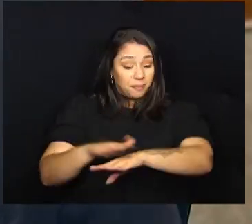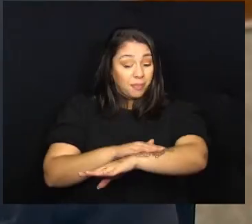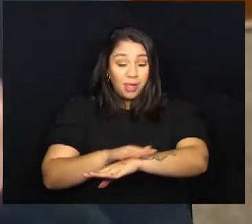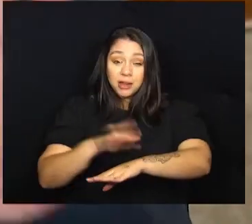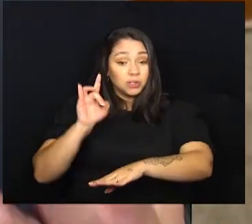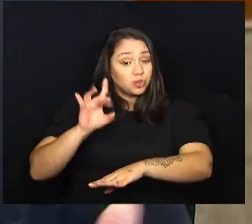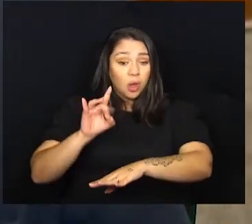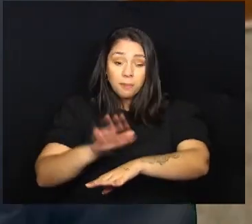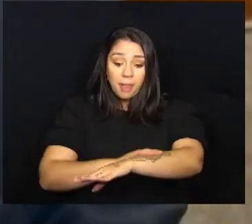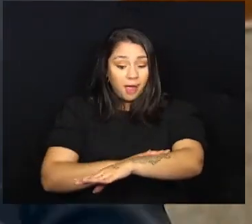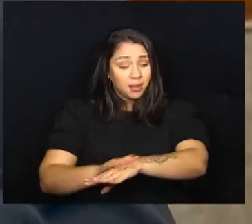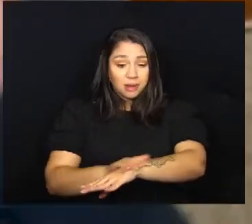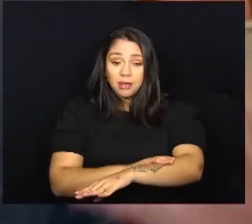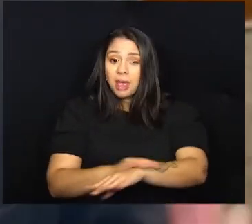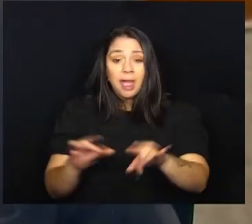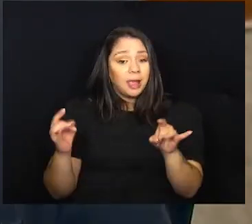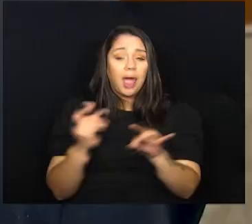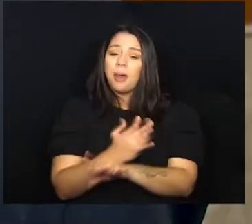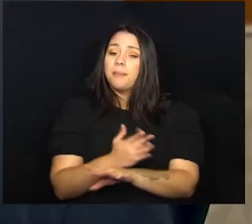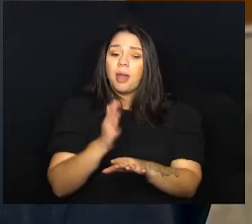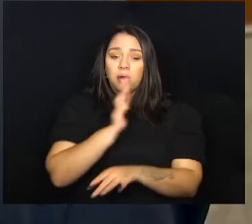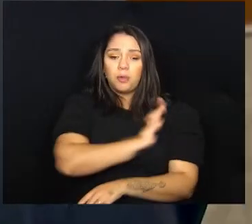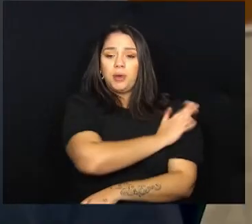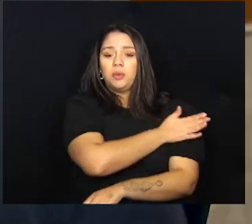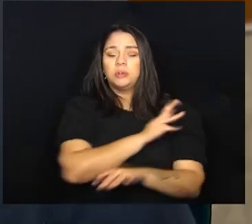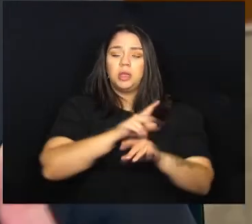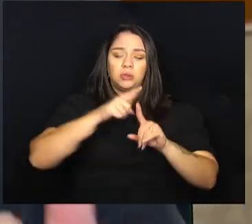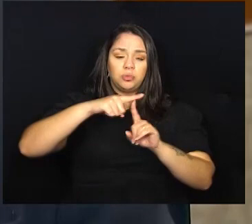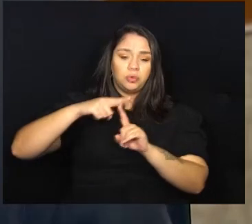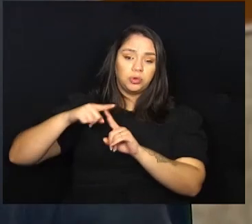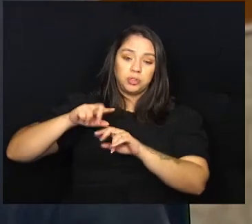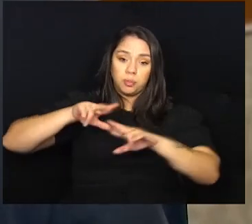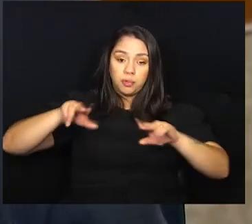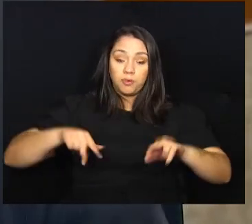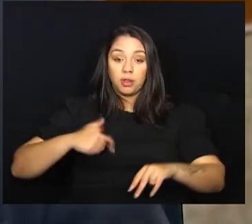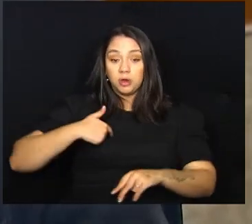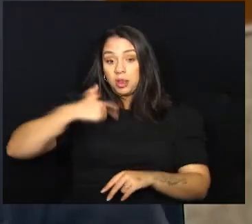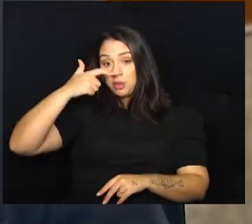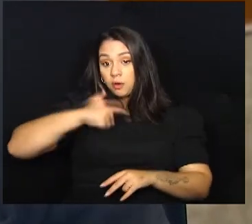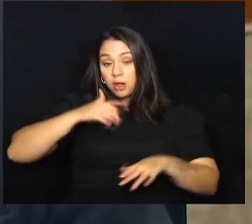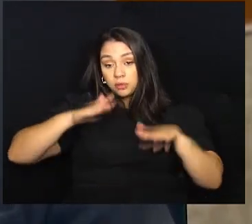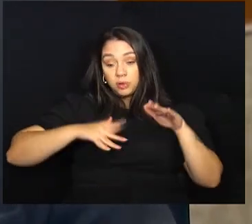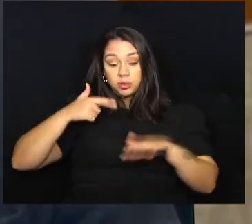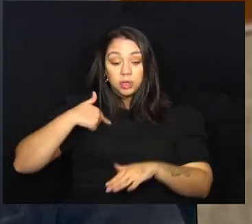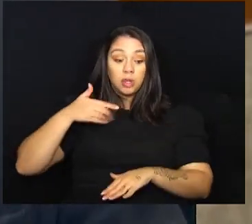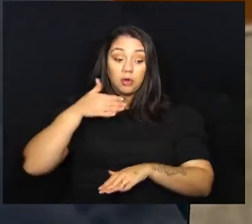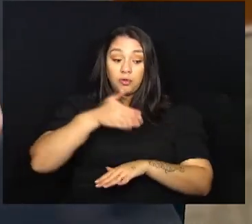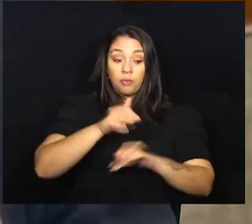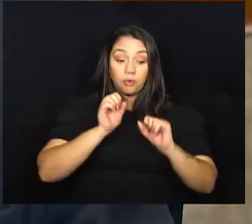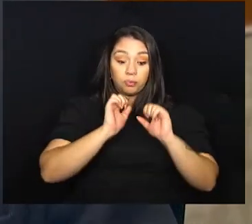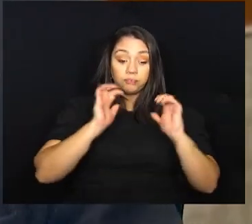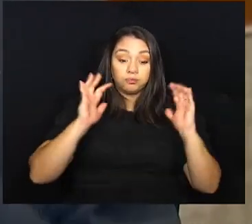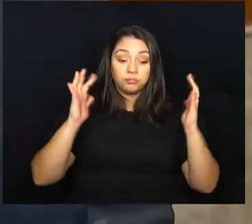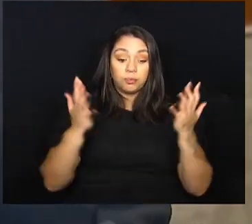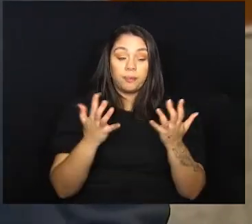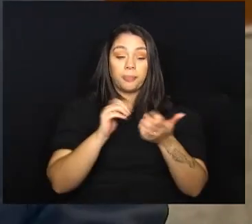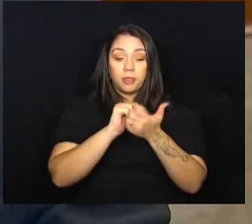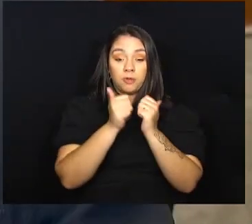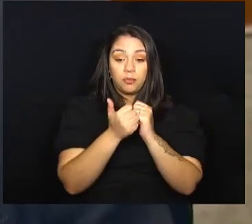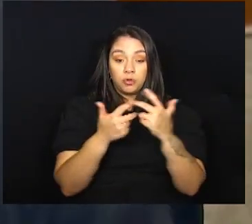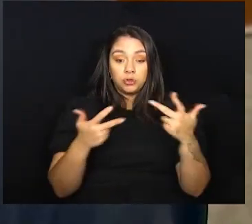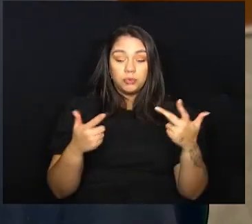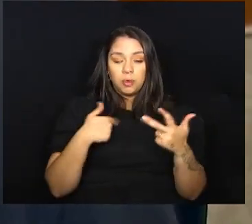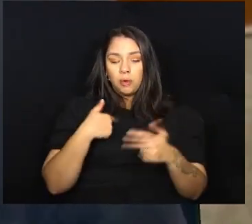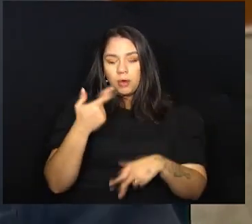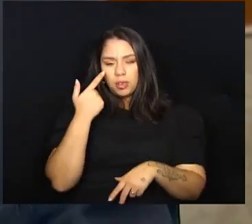só, e acabar com preconceito de todos os tipos, porque inclusive às vezes eu vou em campo de futebol, eu vejo muito esse